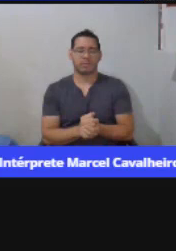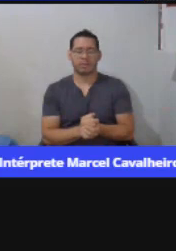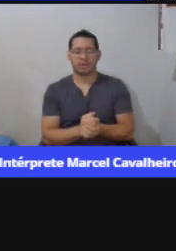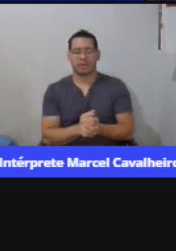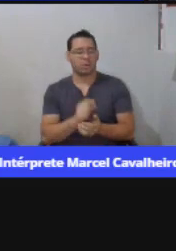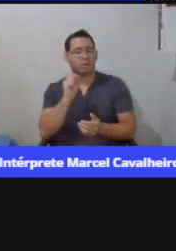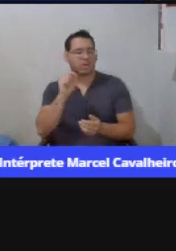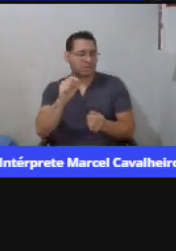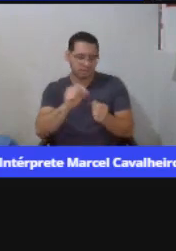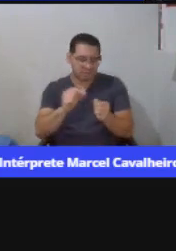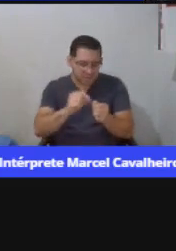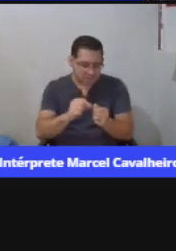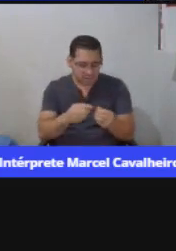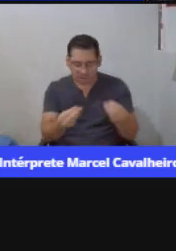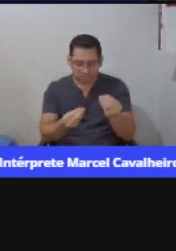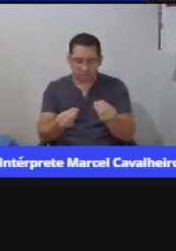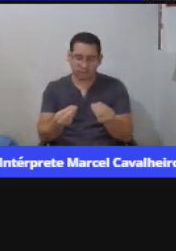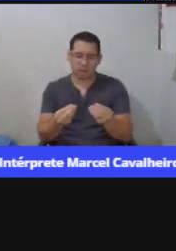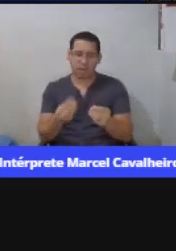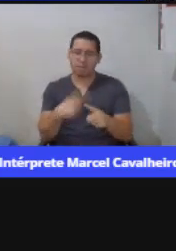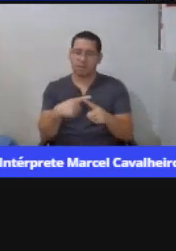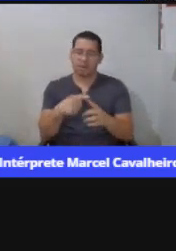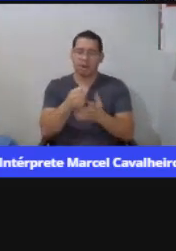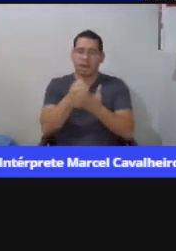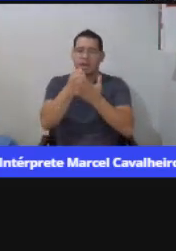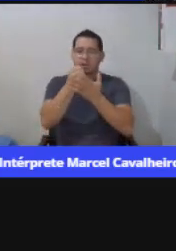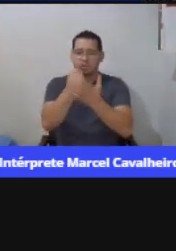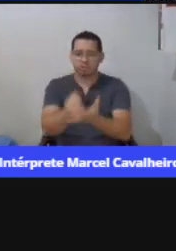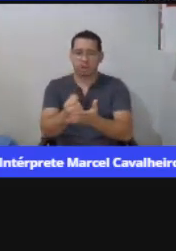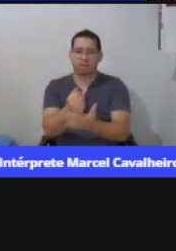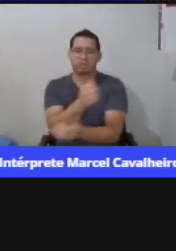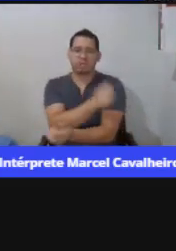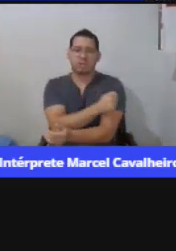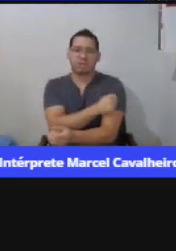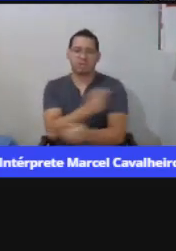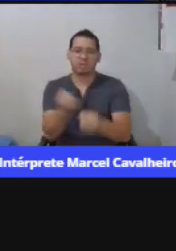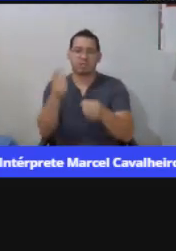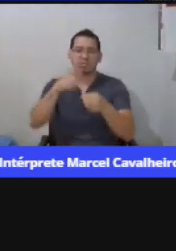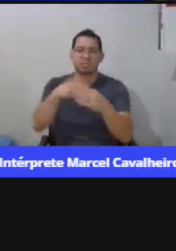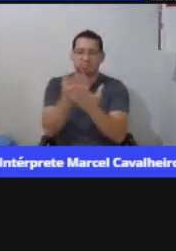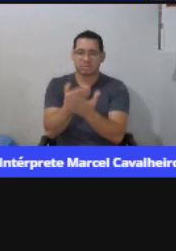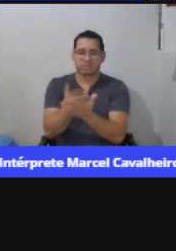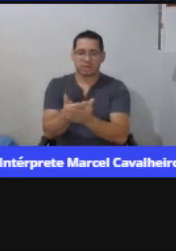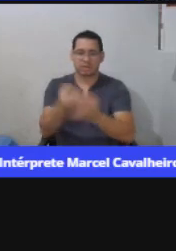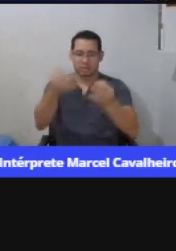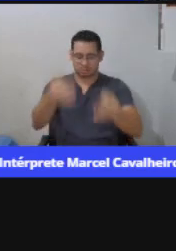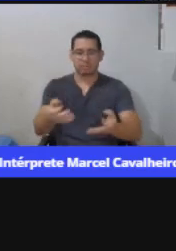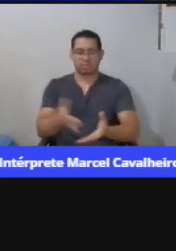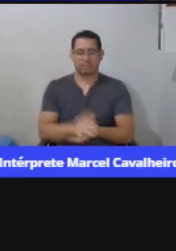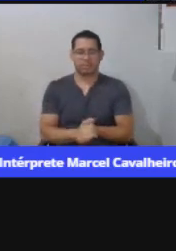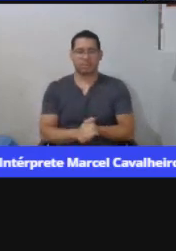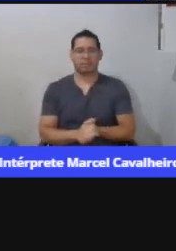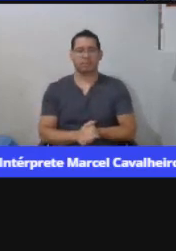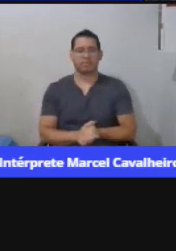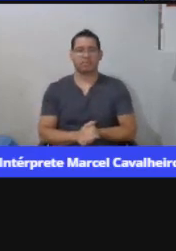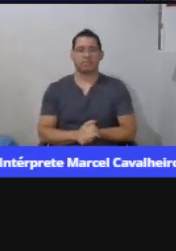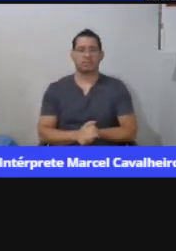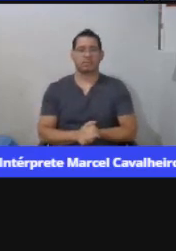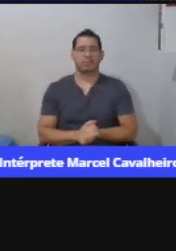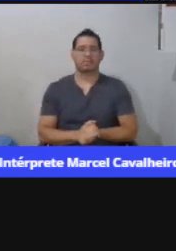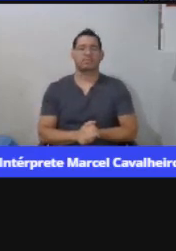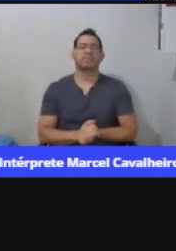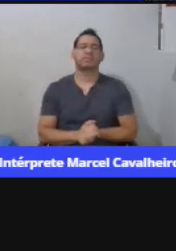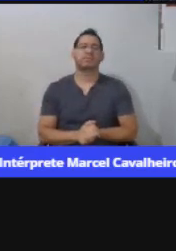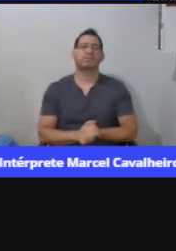programar a partir daí para recuperar a aprendizagem desses alunos dentro da diagnóstica que ele realizou. Pode passar, por